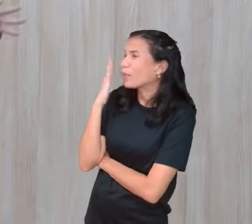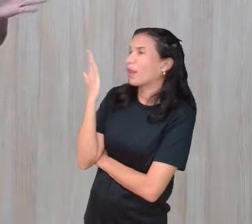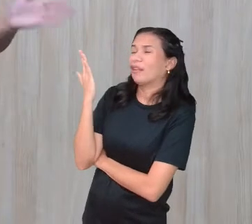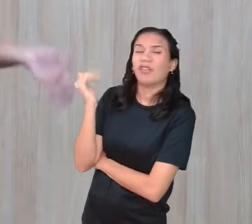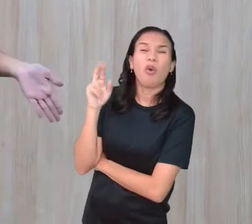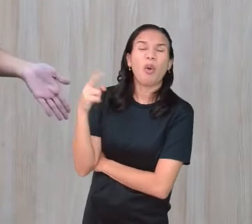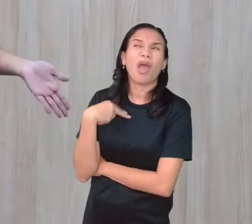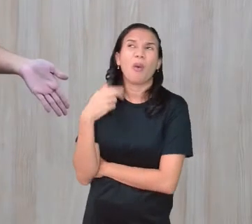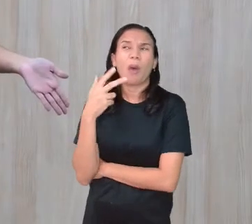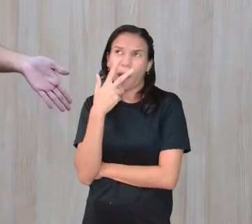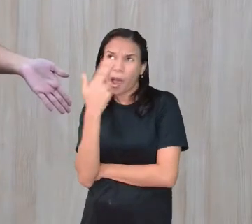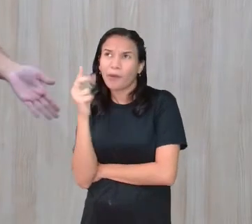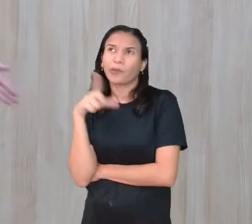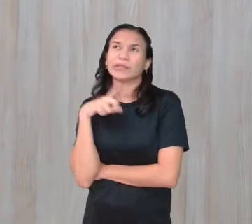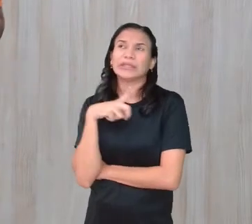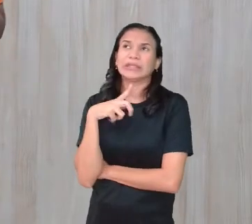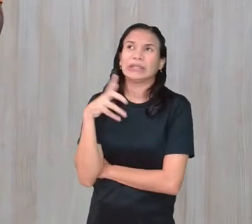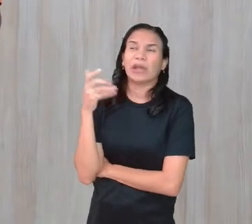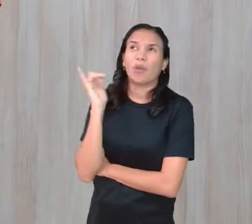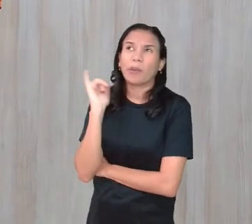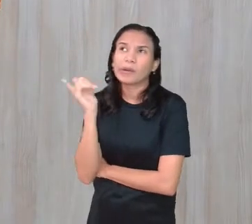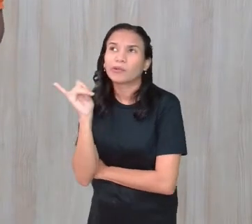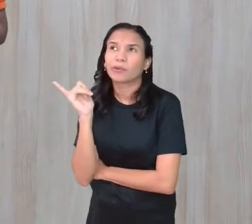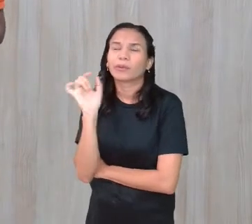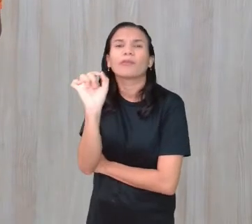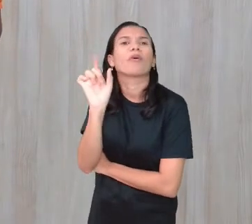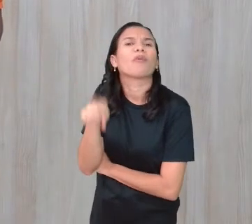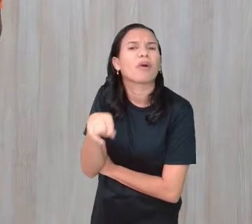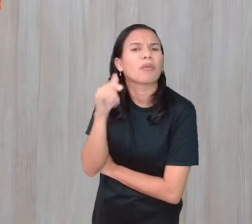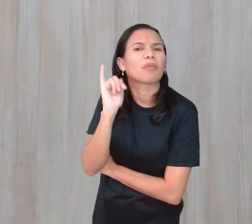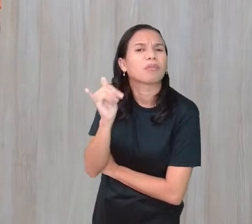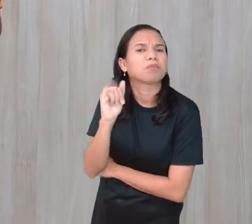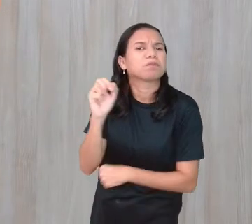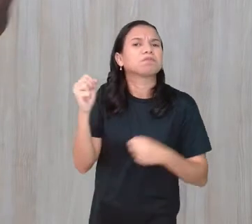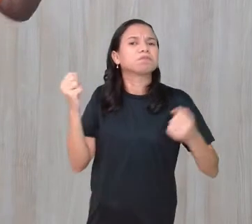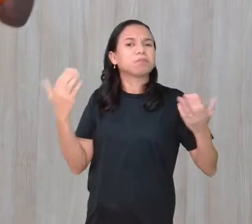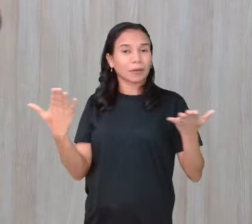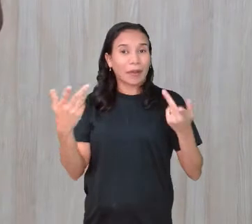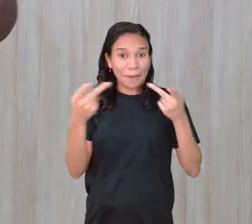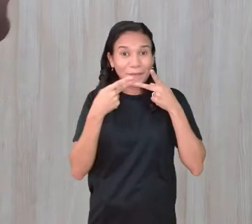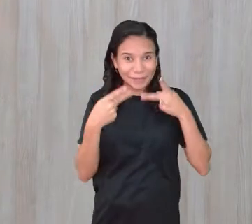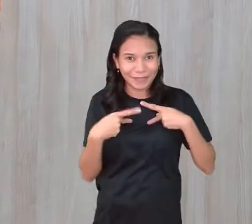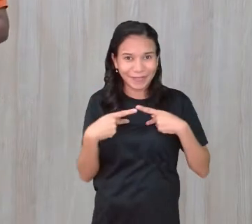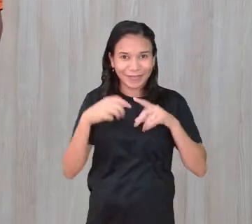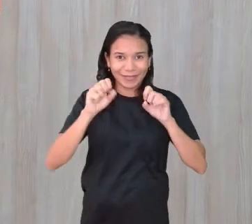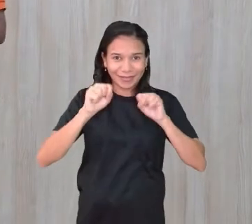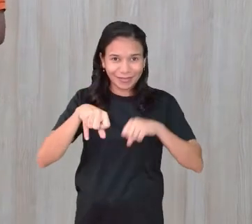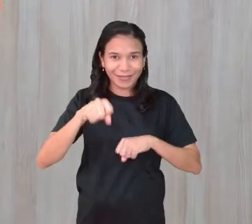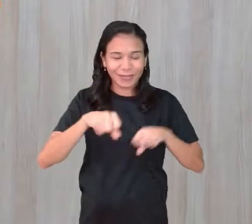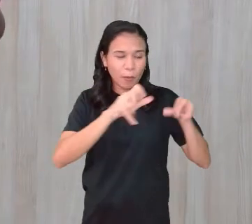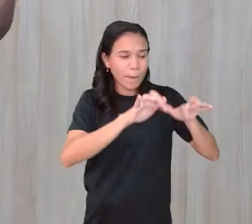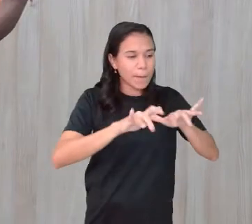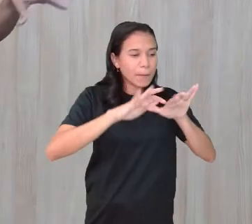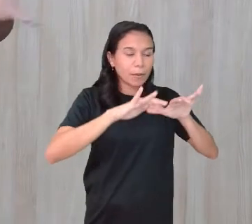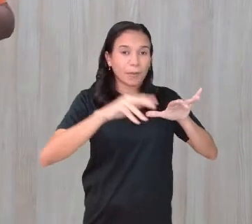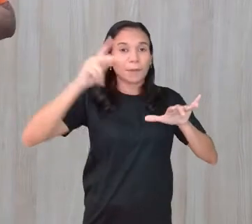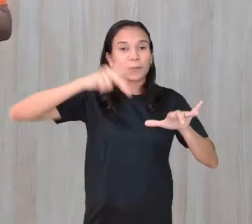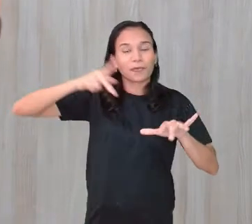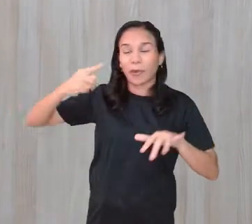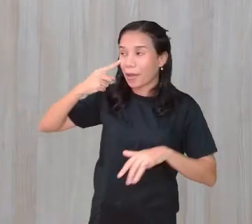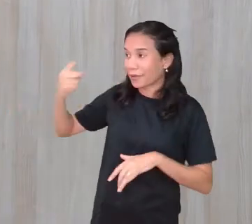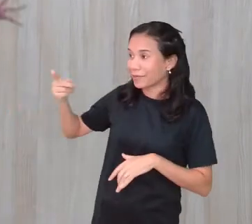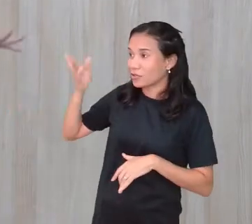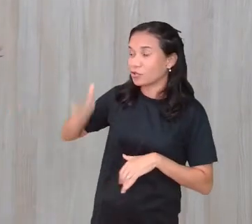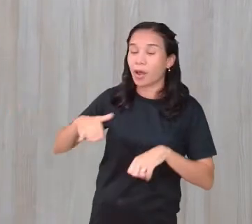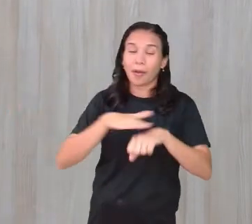eu acho que tem uma história sendo contada, e qual história está sendo contada? Conta pra gente aqui no chat, tá certo? A professora Camille já tá